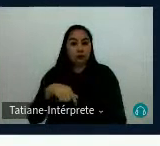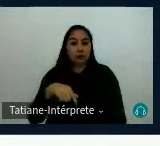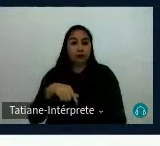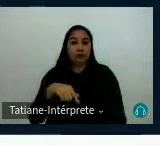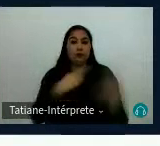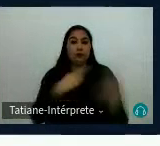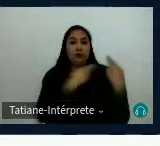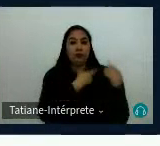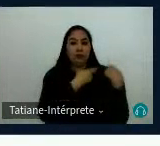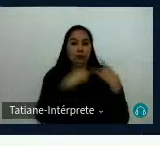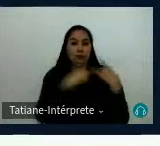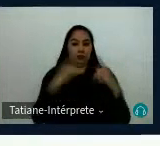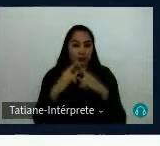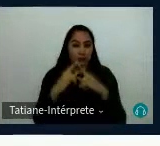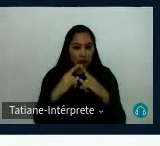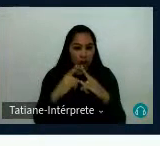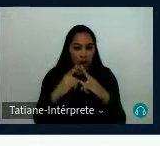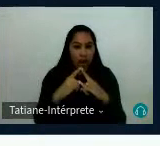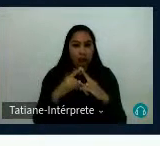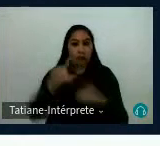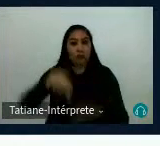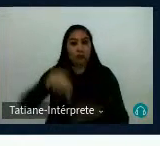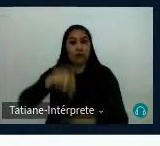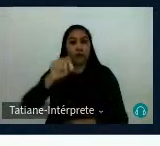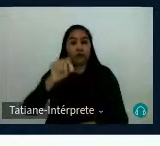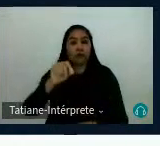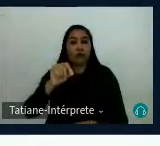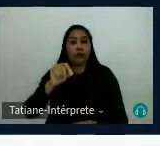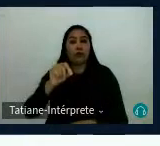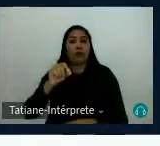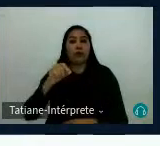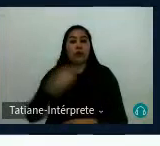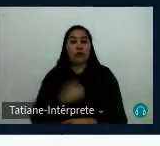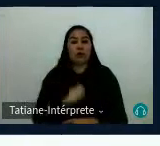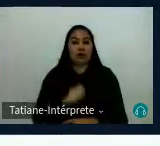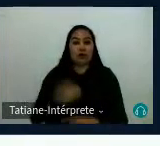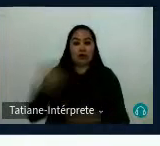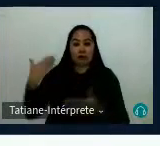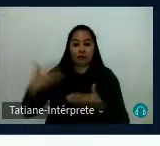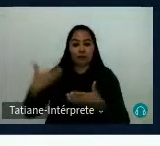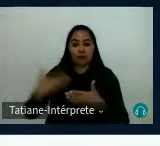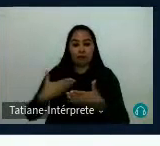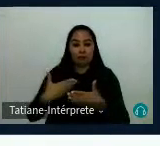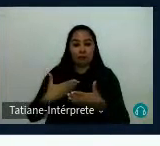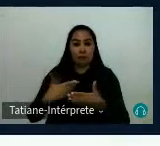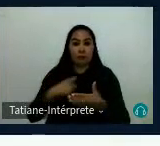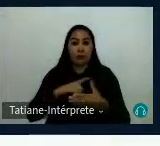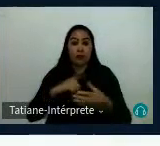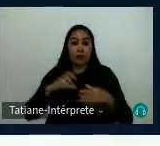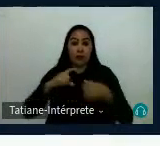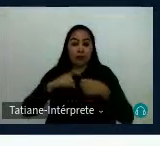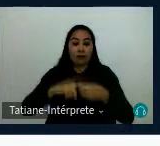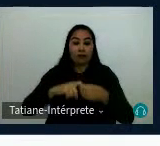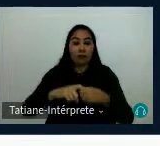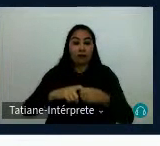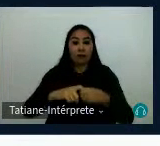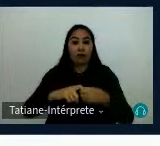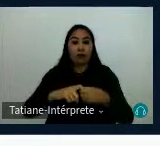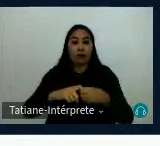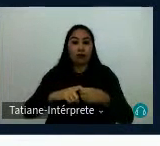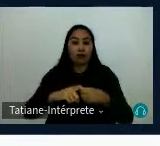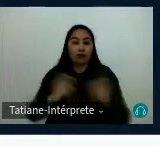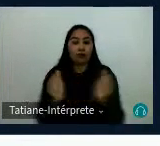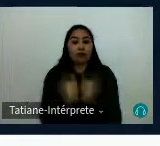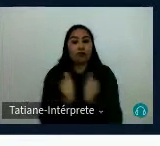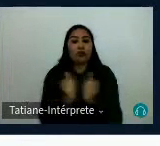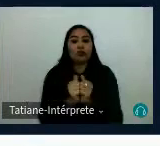é um compromisso institucional, ou é uma escolha que foi muito coerente com a sua missão e com as suas finalidades. Então, que missão e finalidades